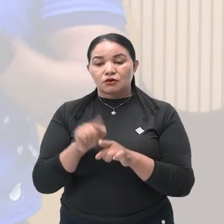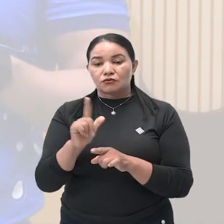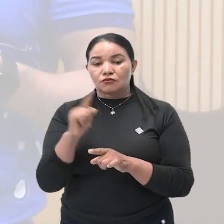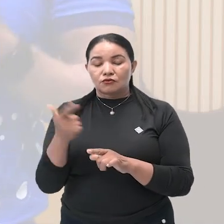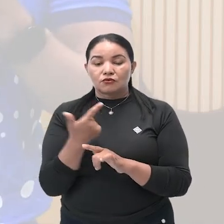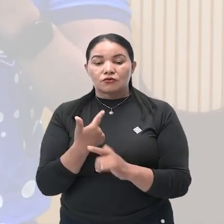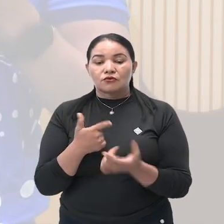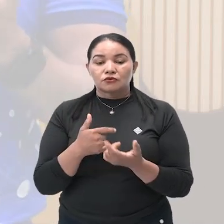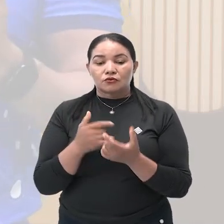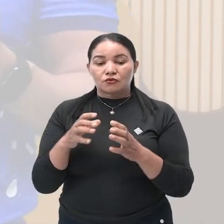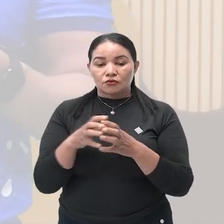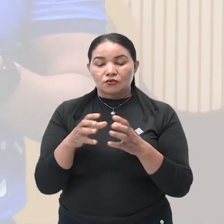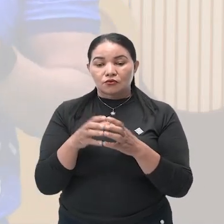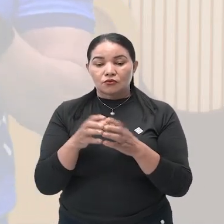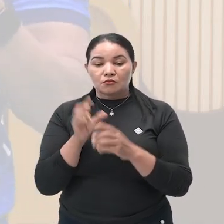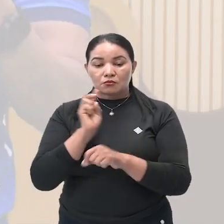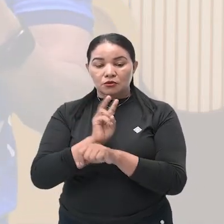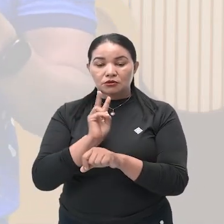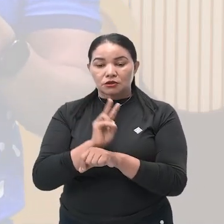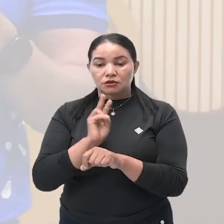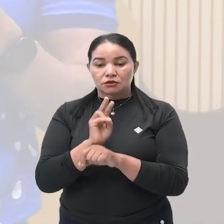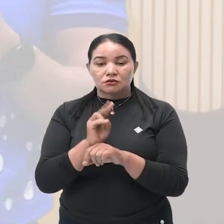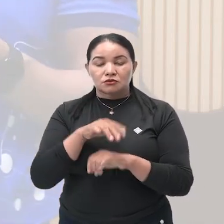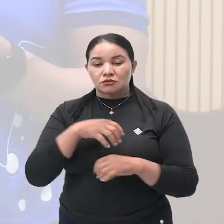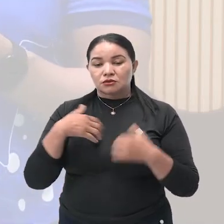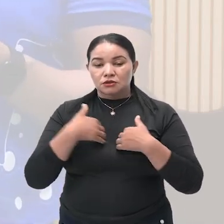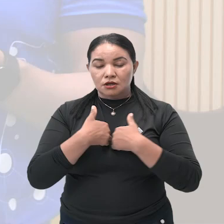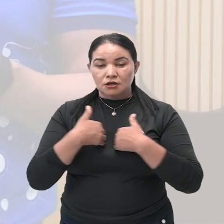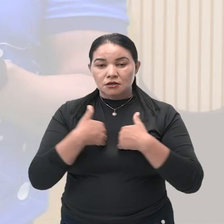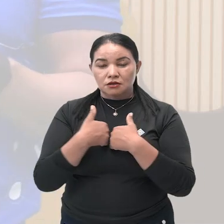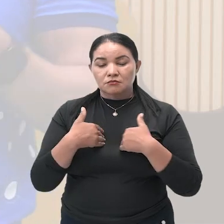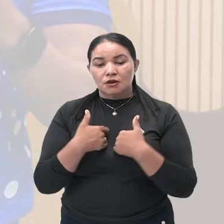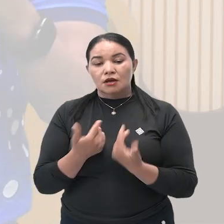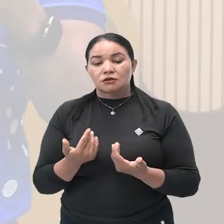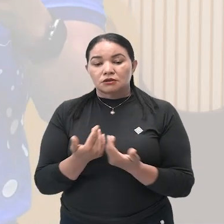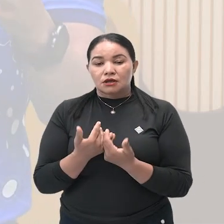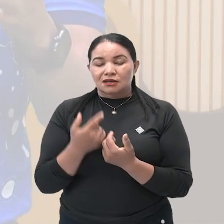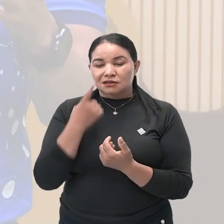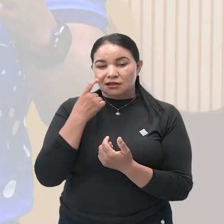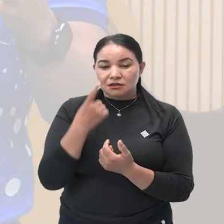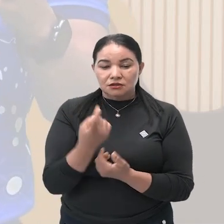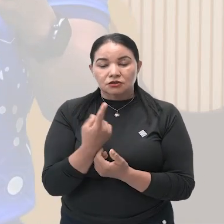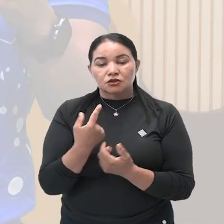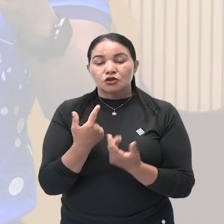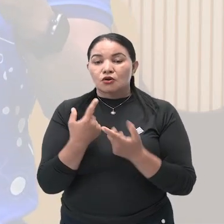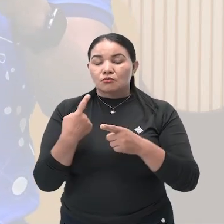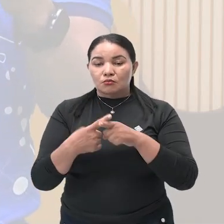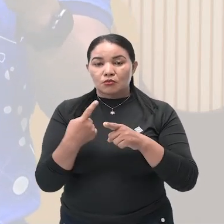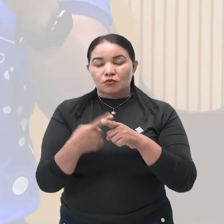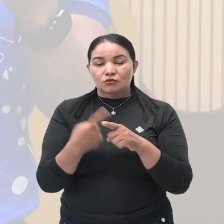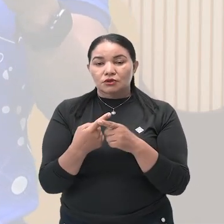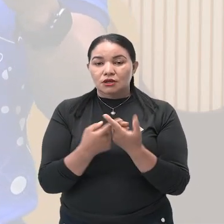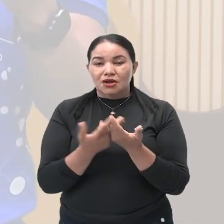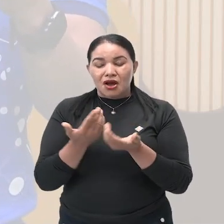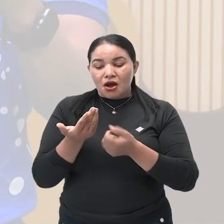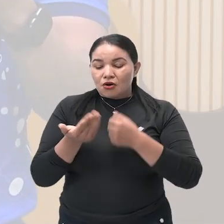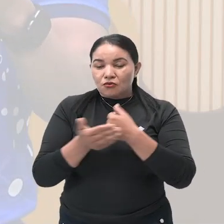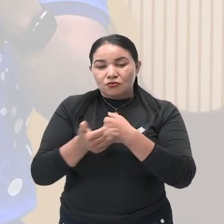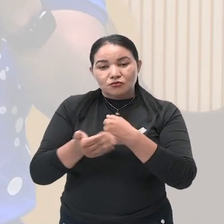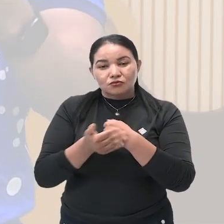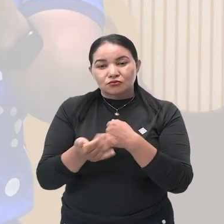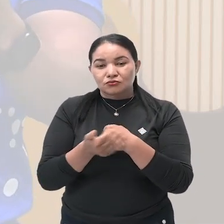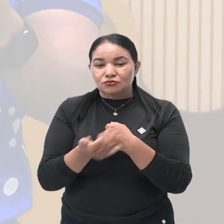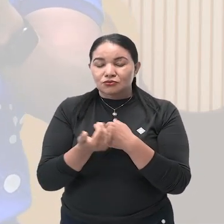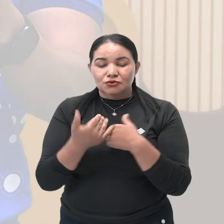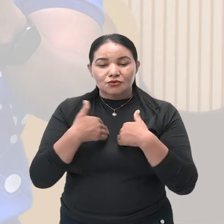pets, né? Que é um movimento importante. Eu acho super interessante a forma como nós mudamos o tratamento com os